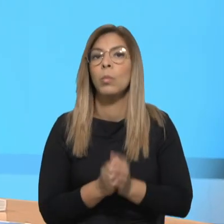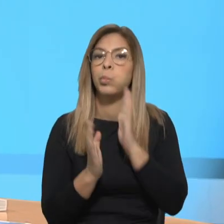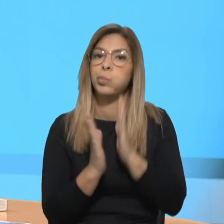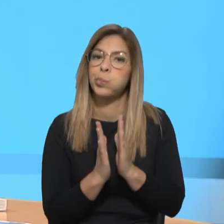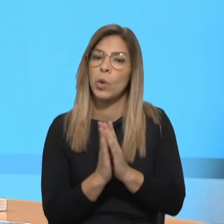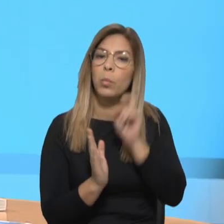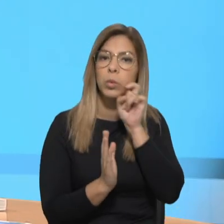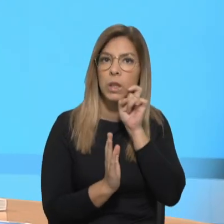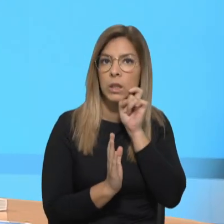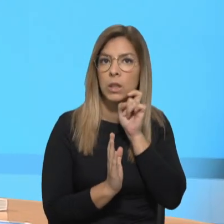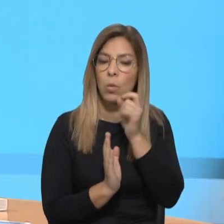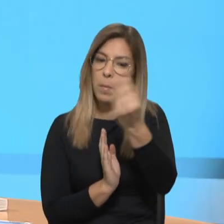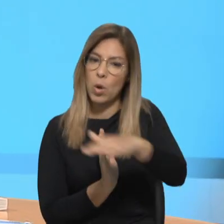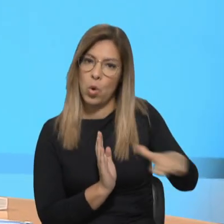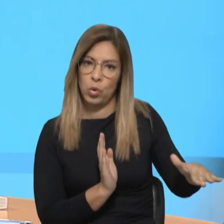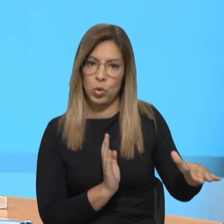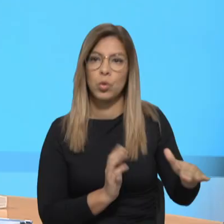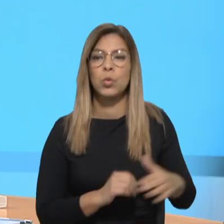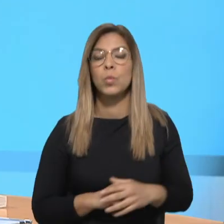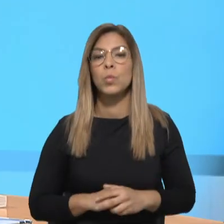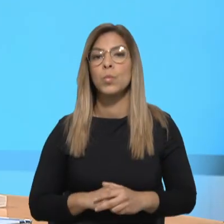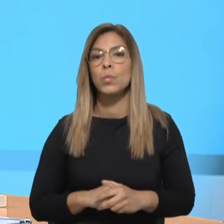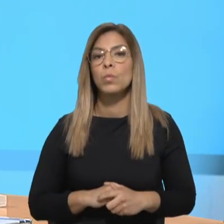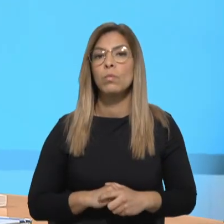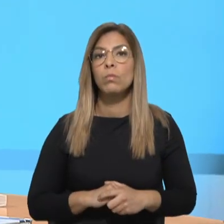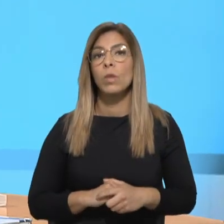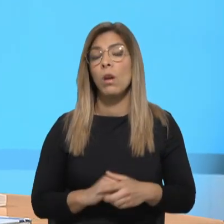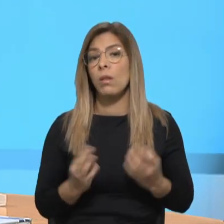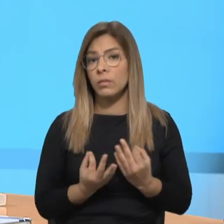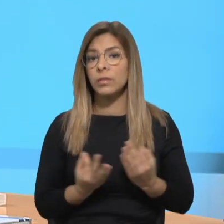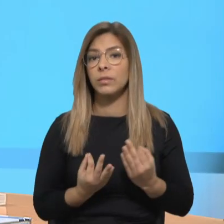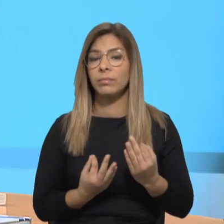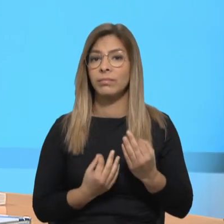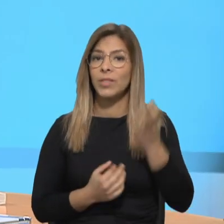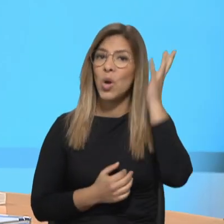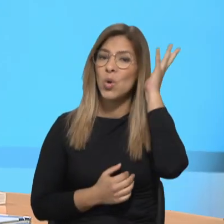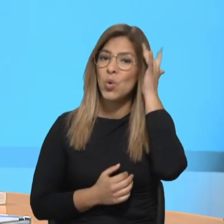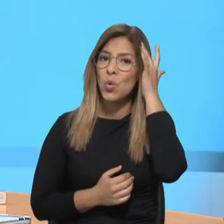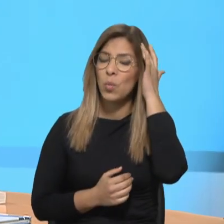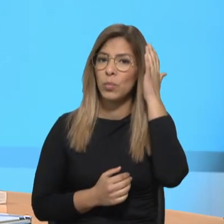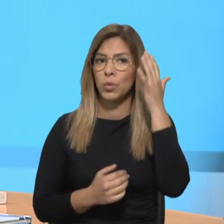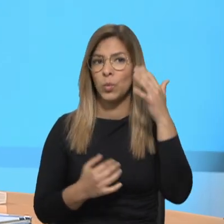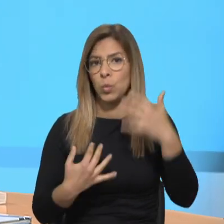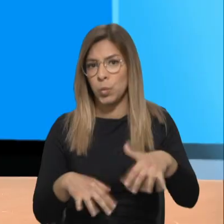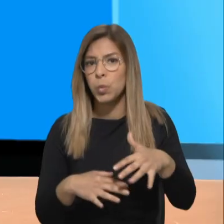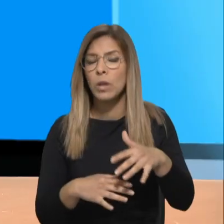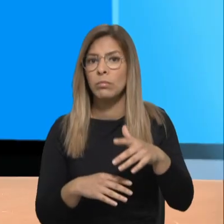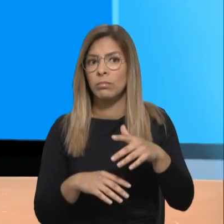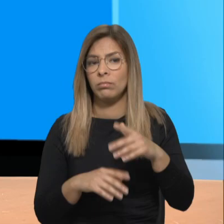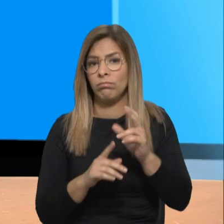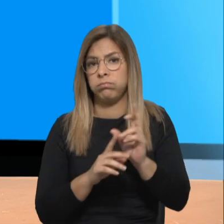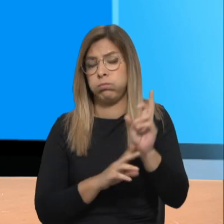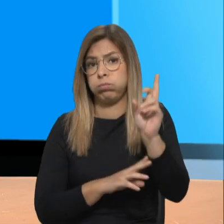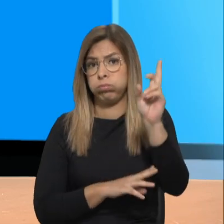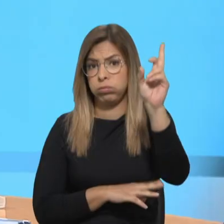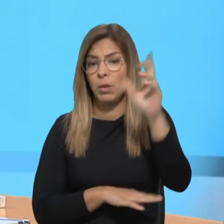Proteção de Menores, onde se apontam novos números que acredito estejam sempre em evolução sobre